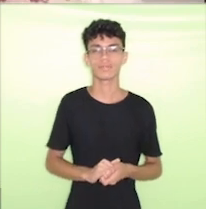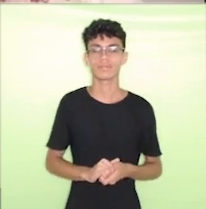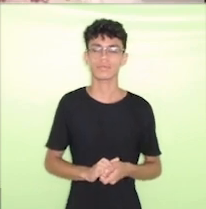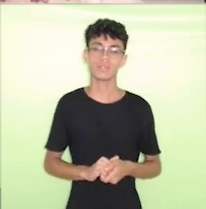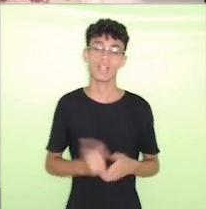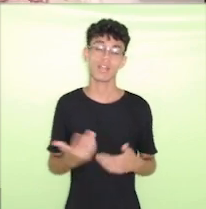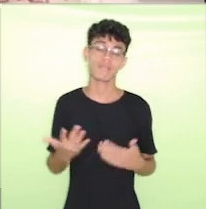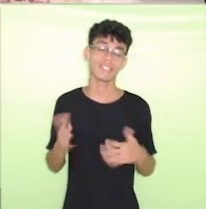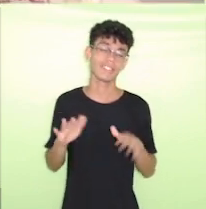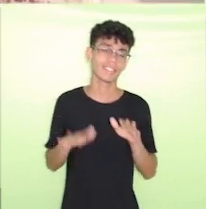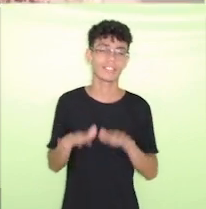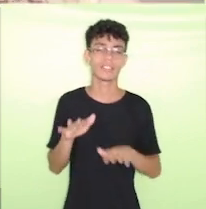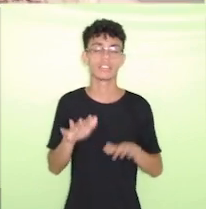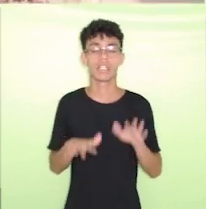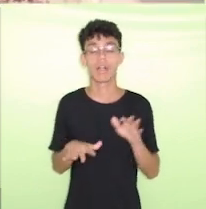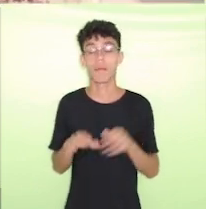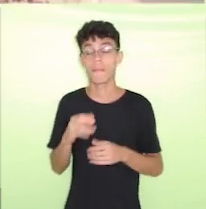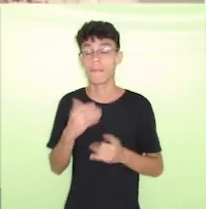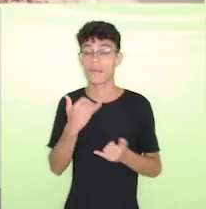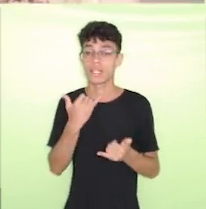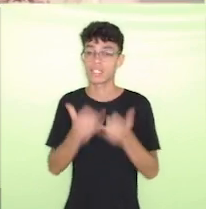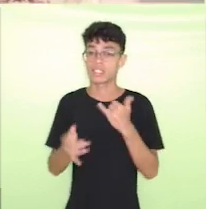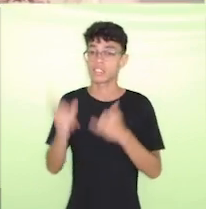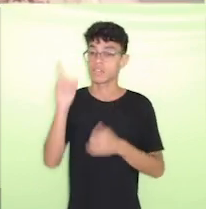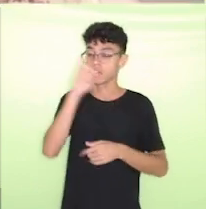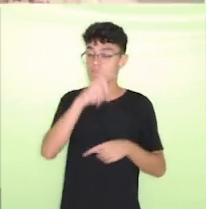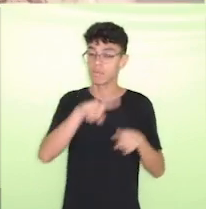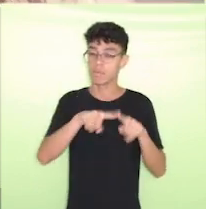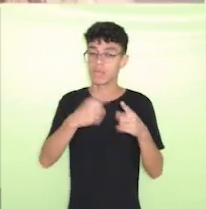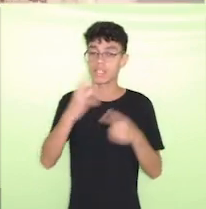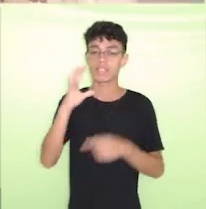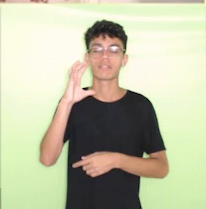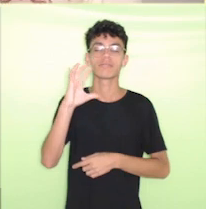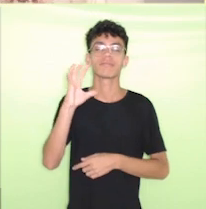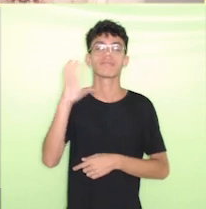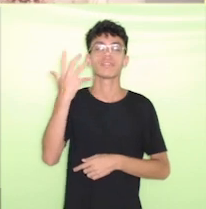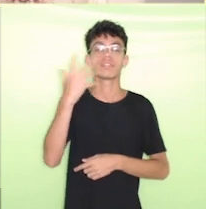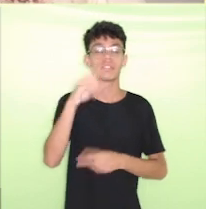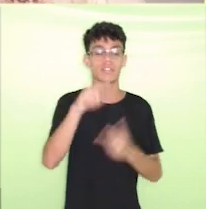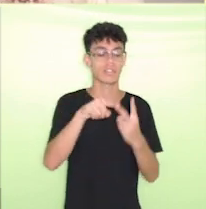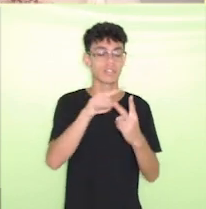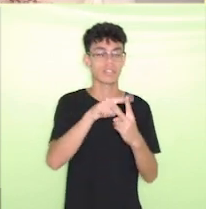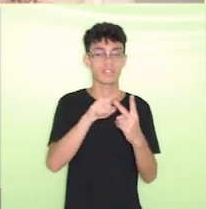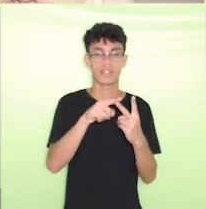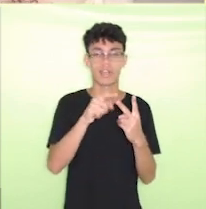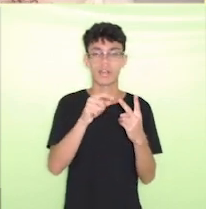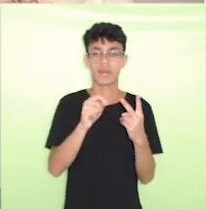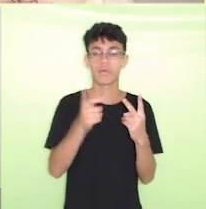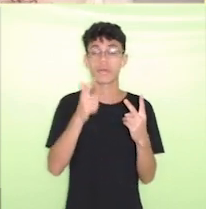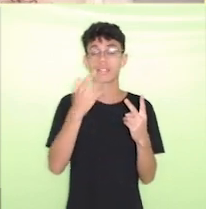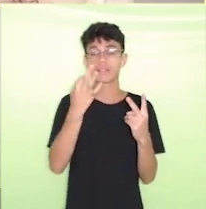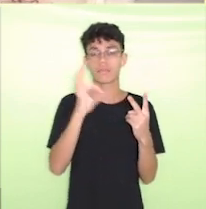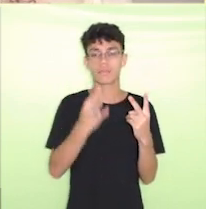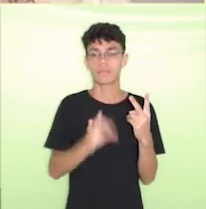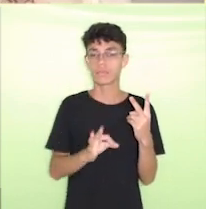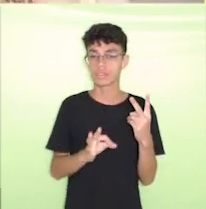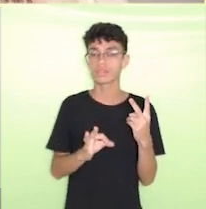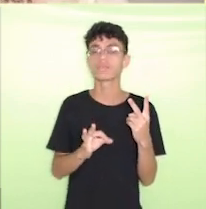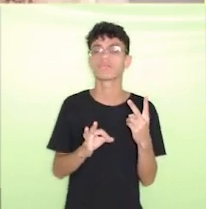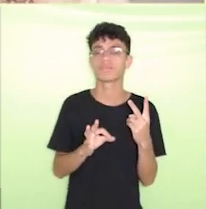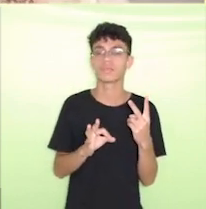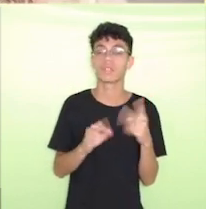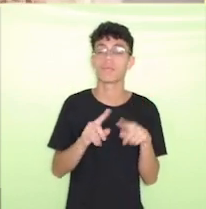imponderável. Parece absurdo, não, monsenhor, mas aconteceu. Eta e Zeta eram quase perfeitas e assim